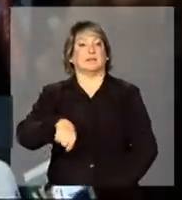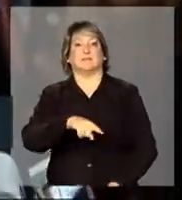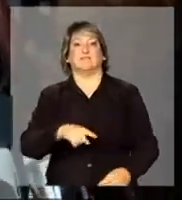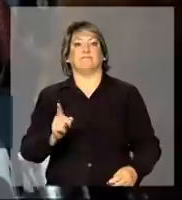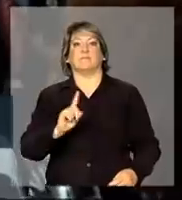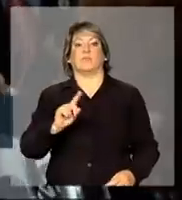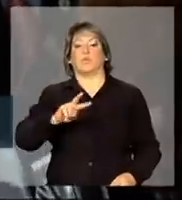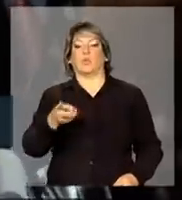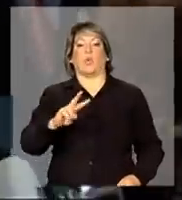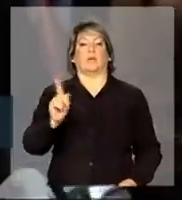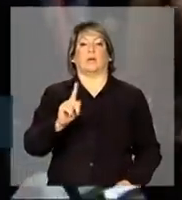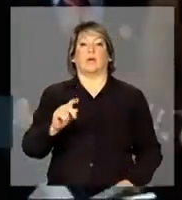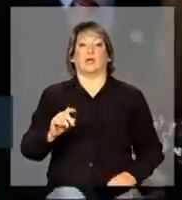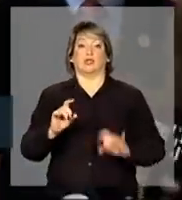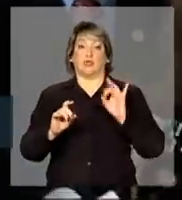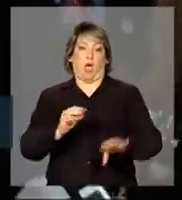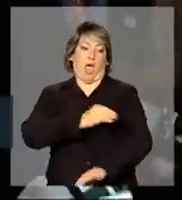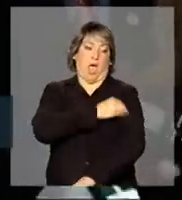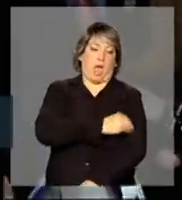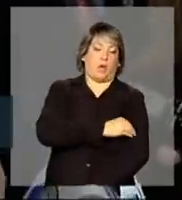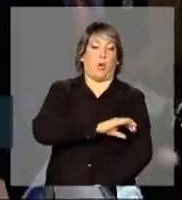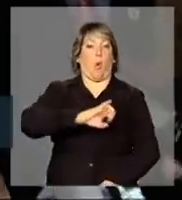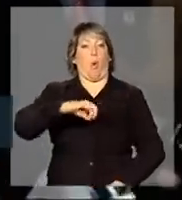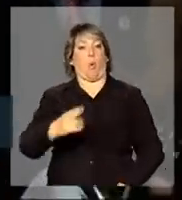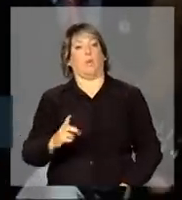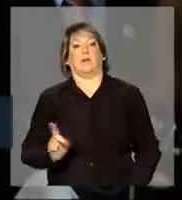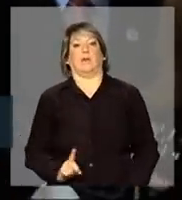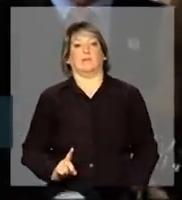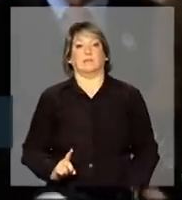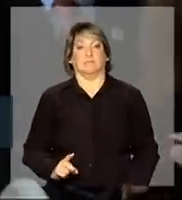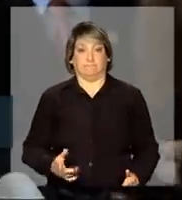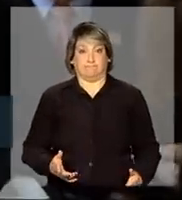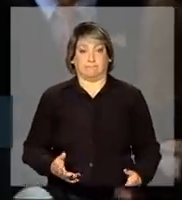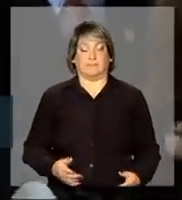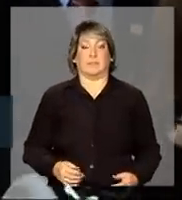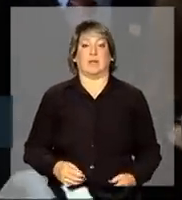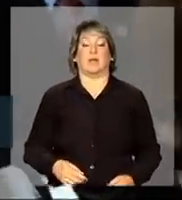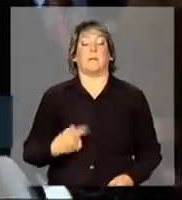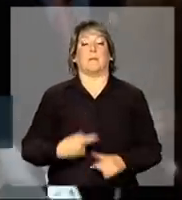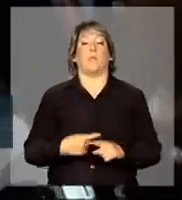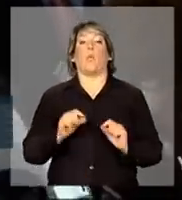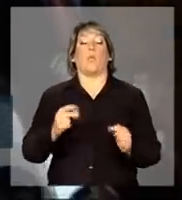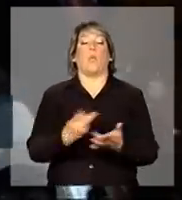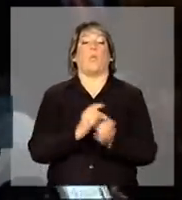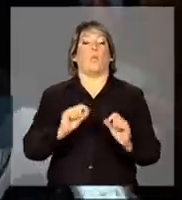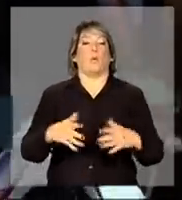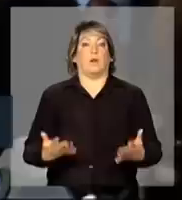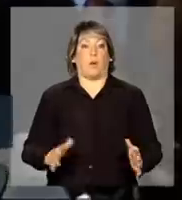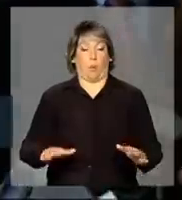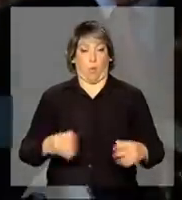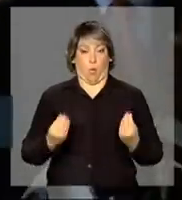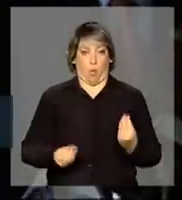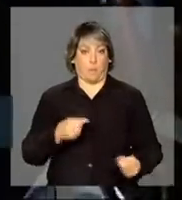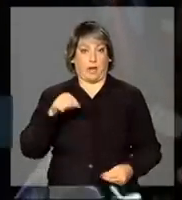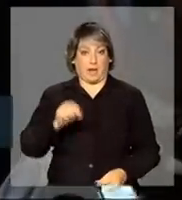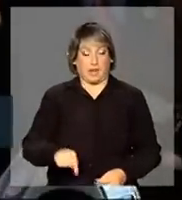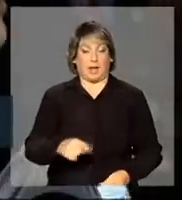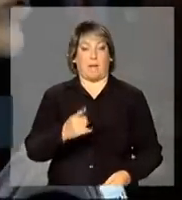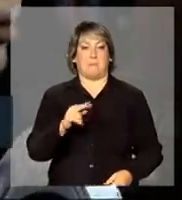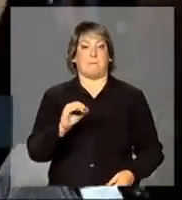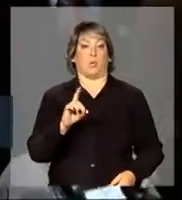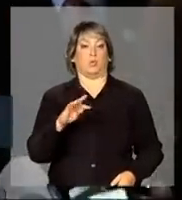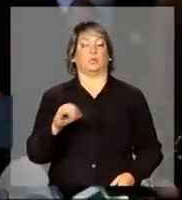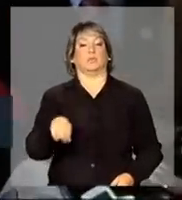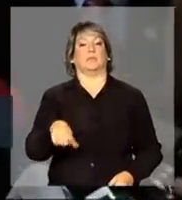inflexíveis. Ou é álcool ou não é nada. O que que aconteceu? Aconteceu que, como é um produto